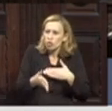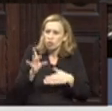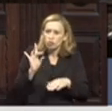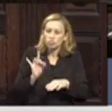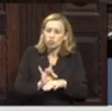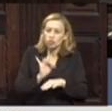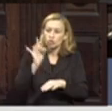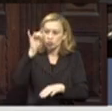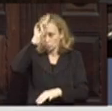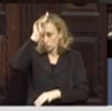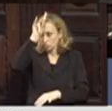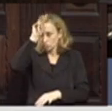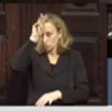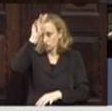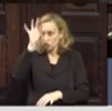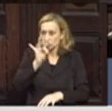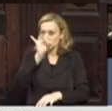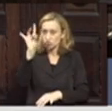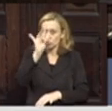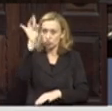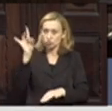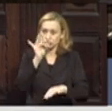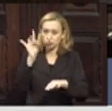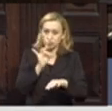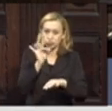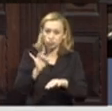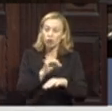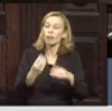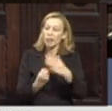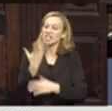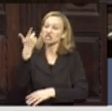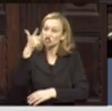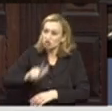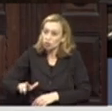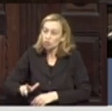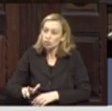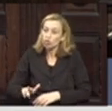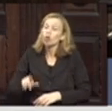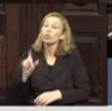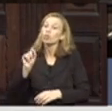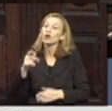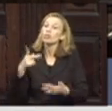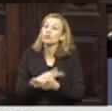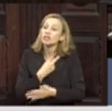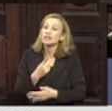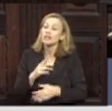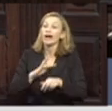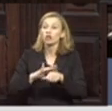o Ministério da Saúde declarou fim da epidemia de febre amarela no Brasil.